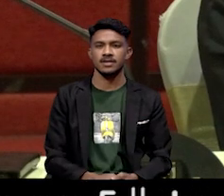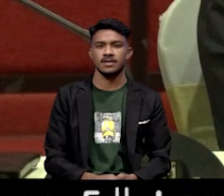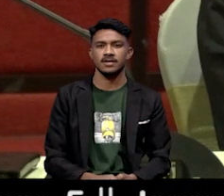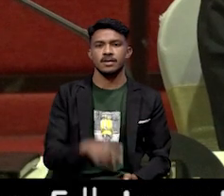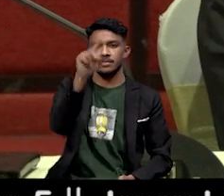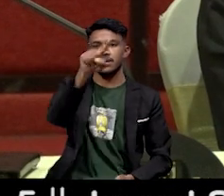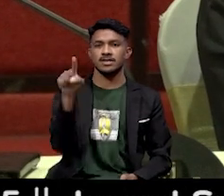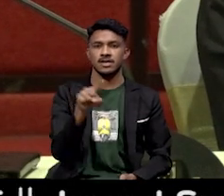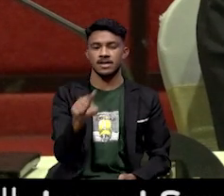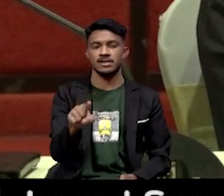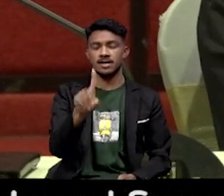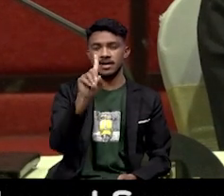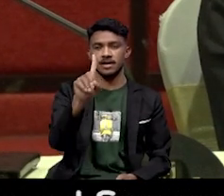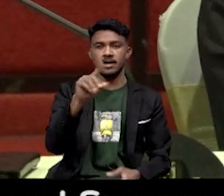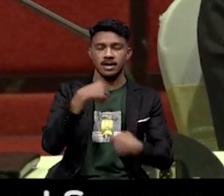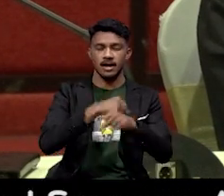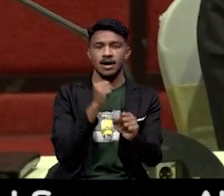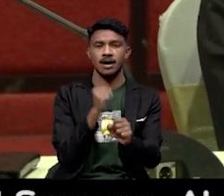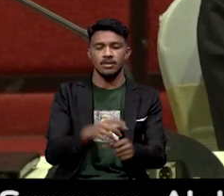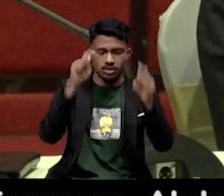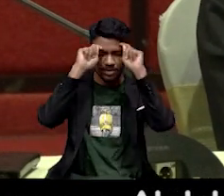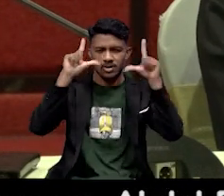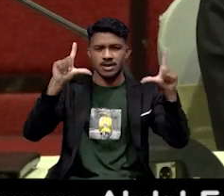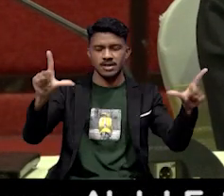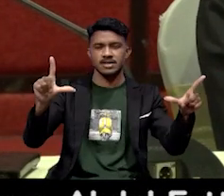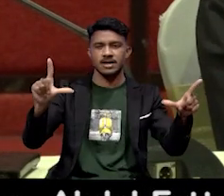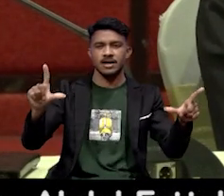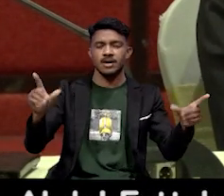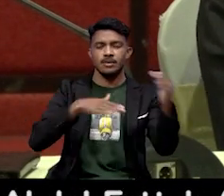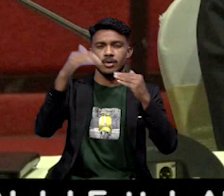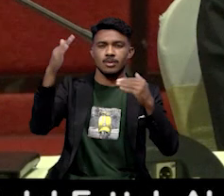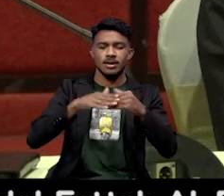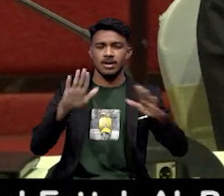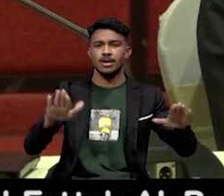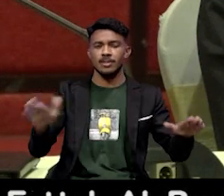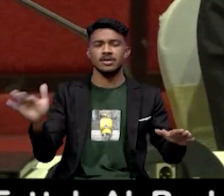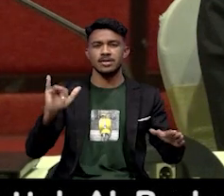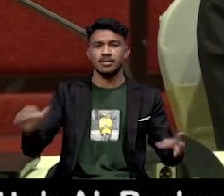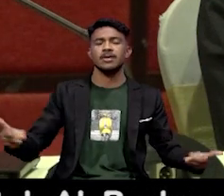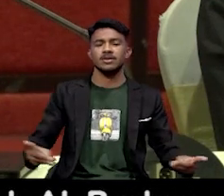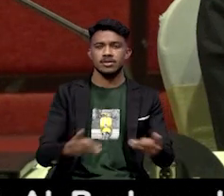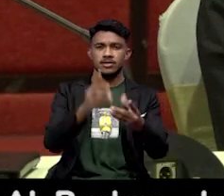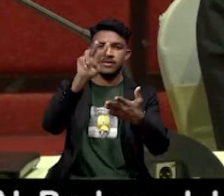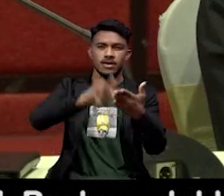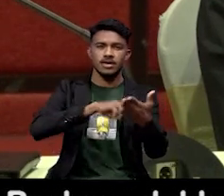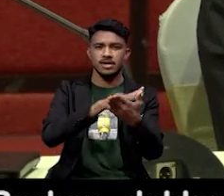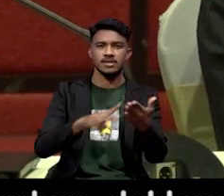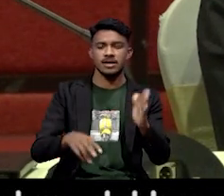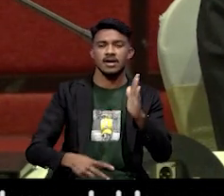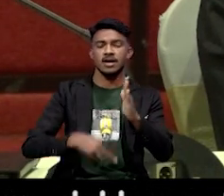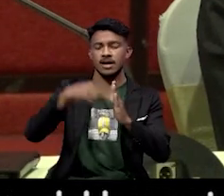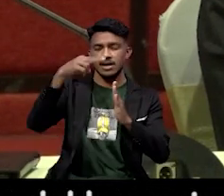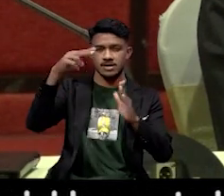Presentasi idane, halo Timor Leste sai pagis idane bema Labarik sida sofre violência asli ia region